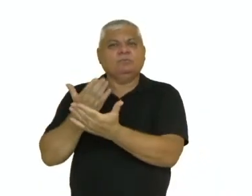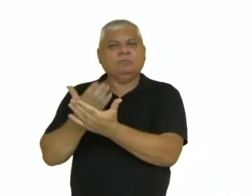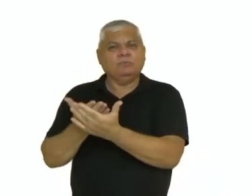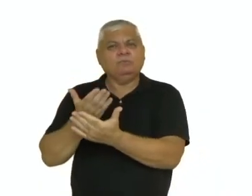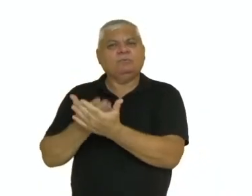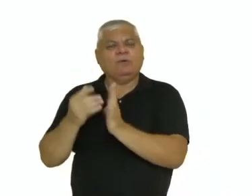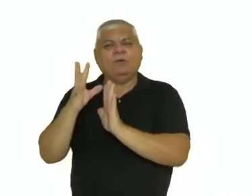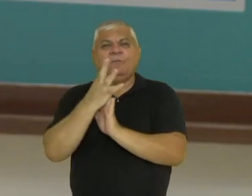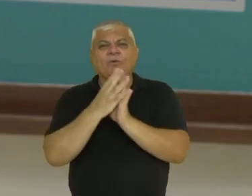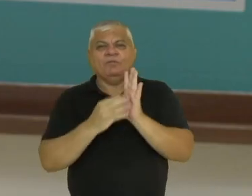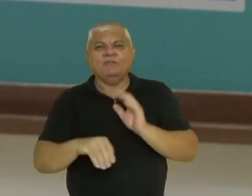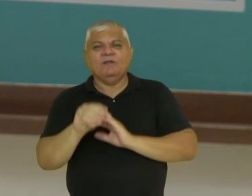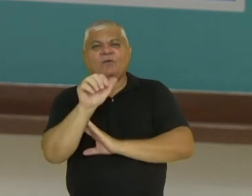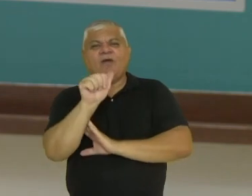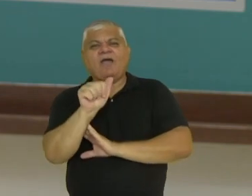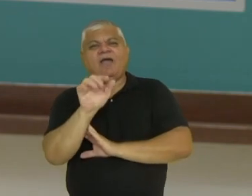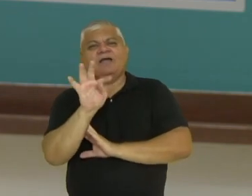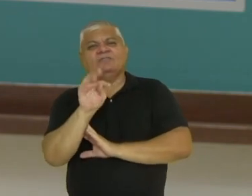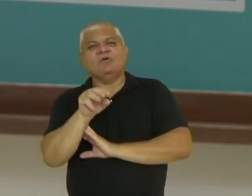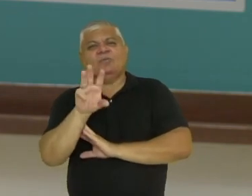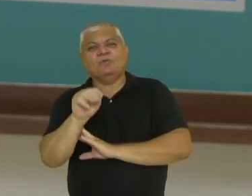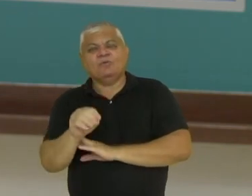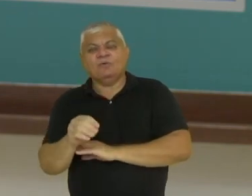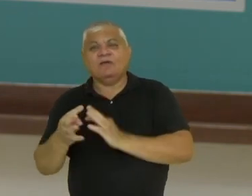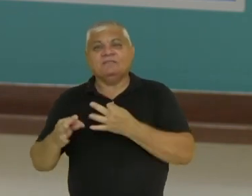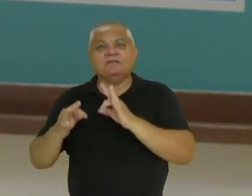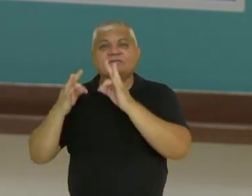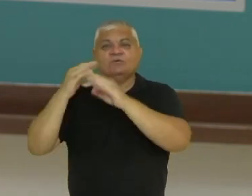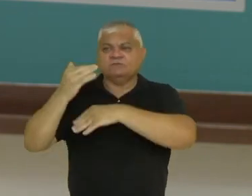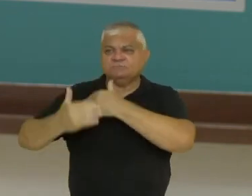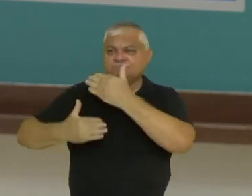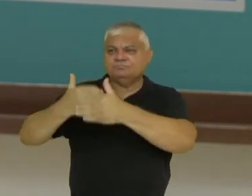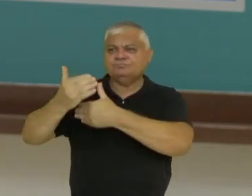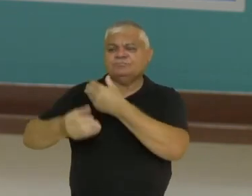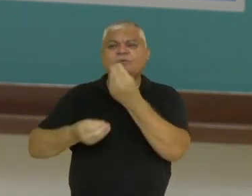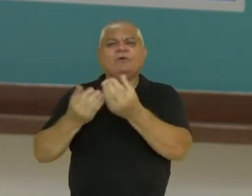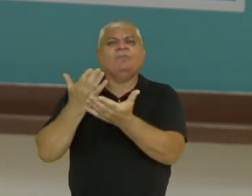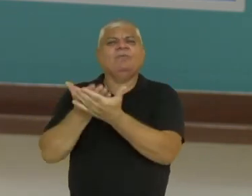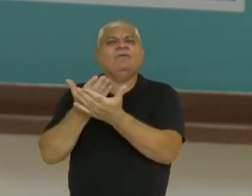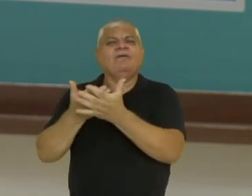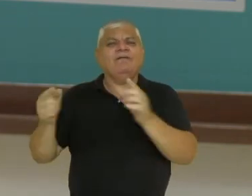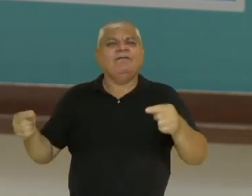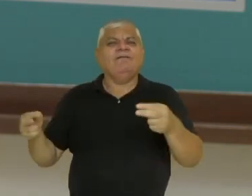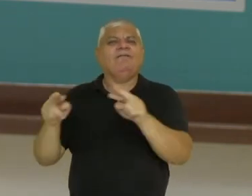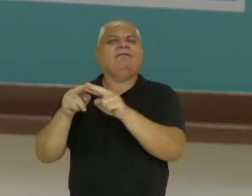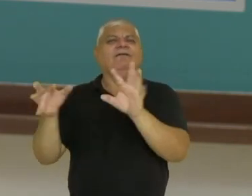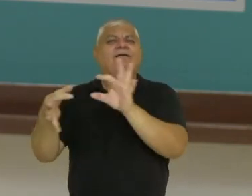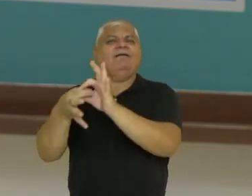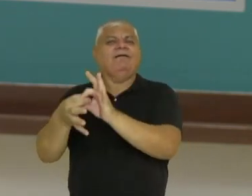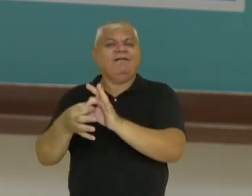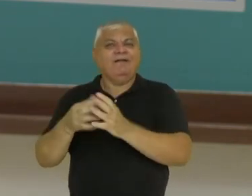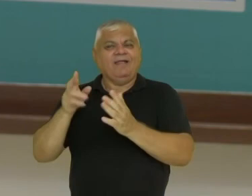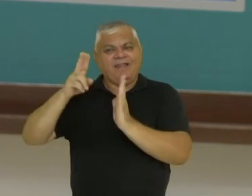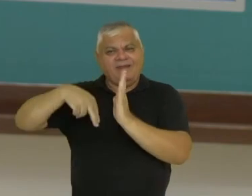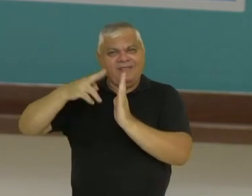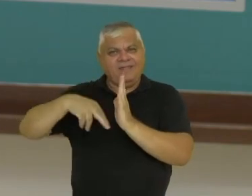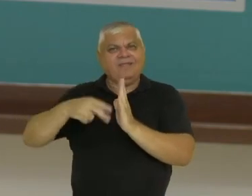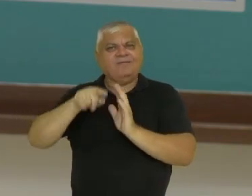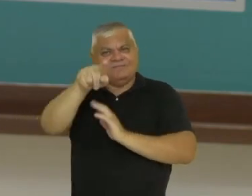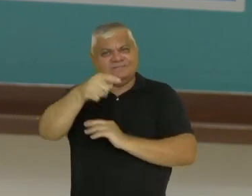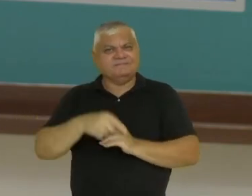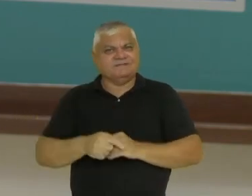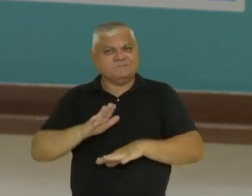atômicos e o desenvolvimento da tecnologia? Como que isso está relacionado? Nesse estudo aqui você pode ler mais sobre isso e é bem interessante.